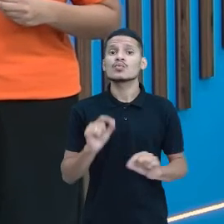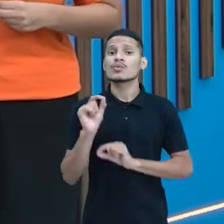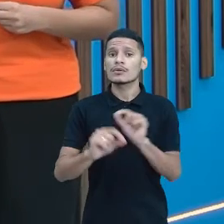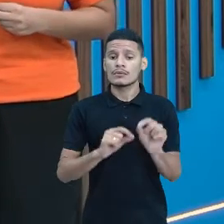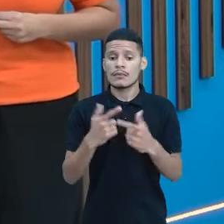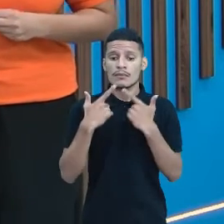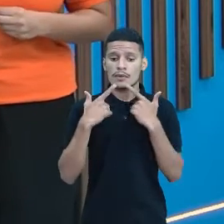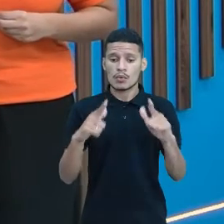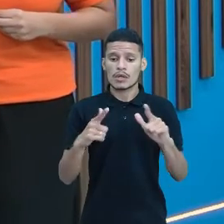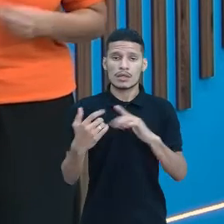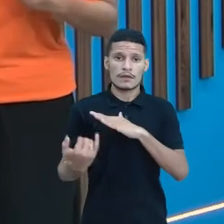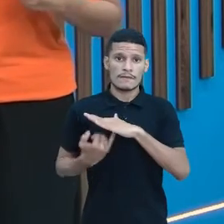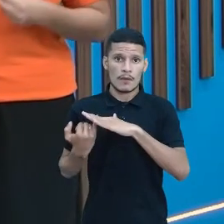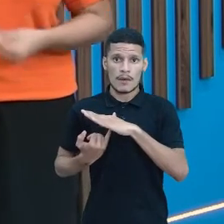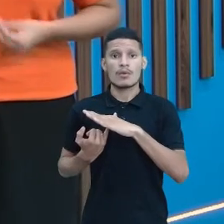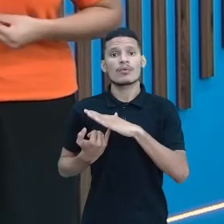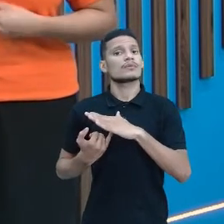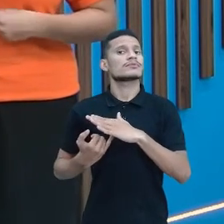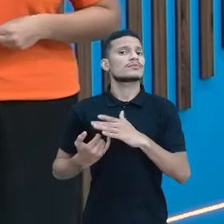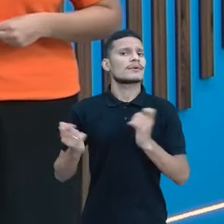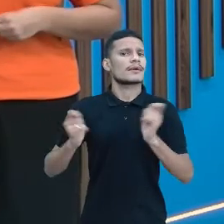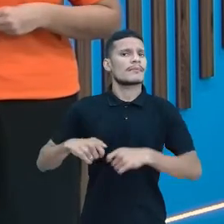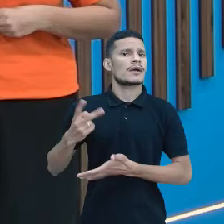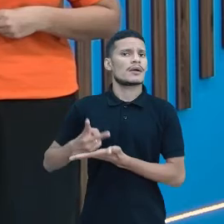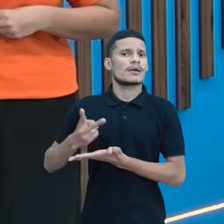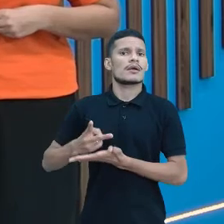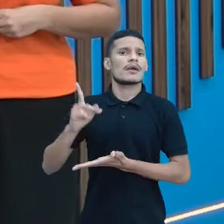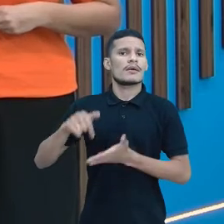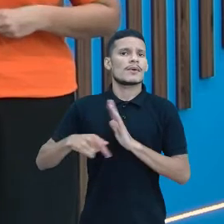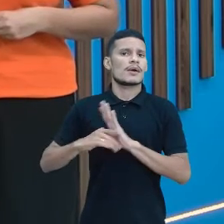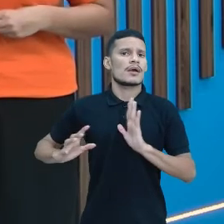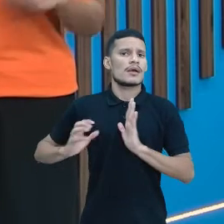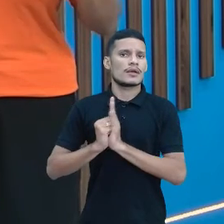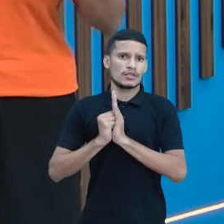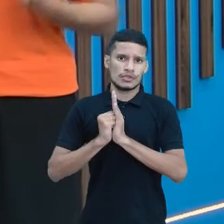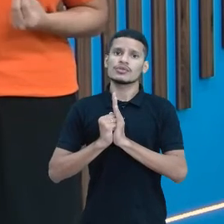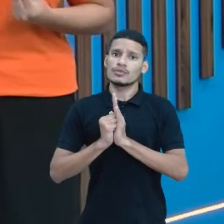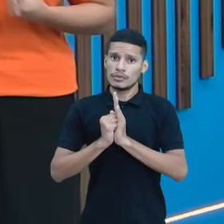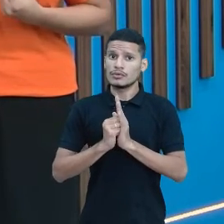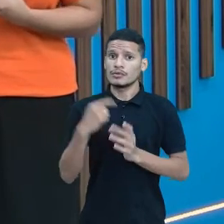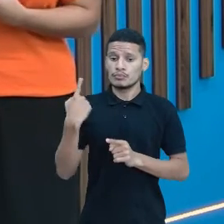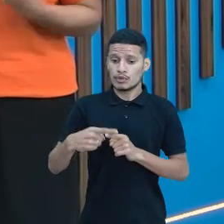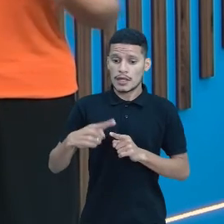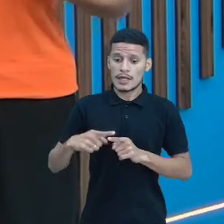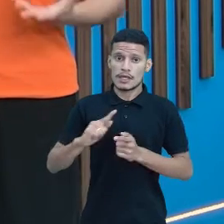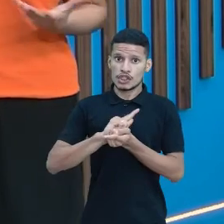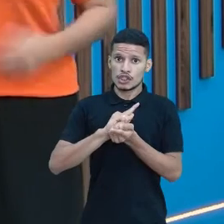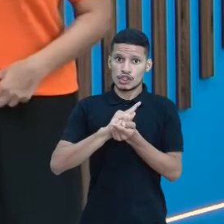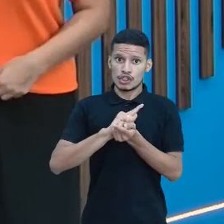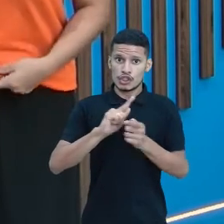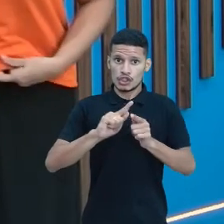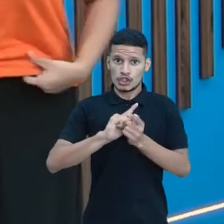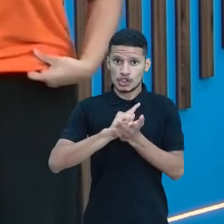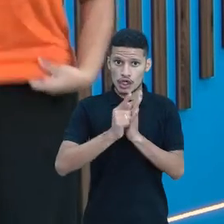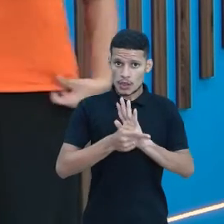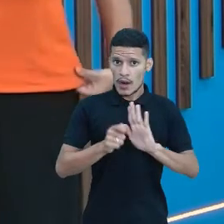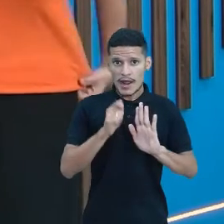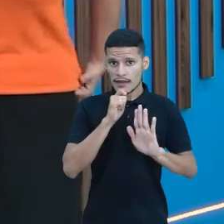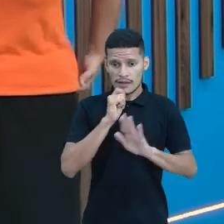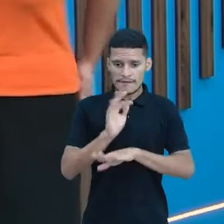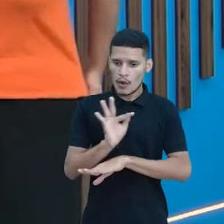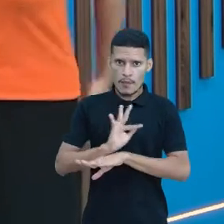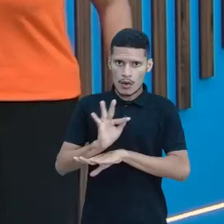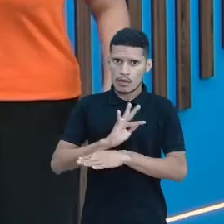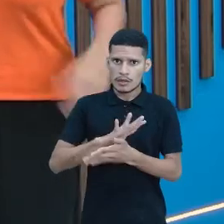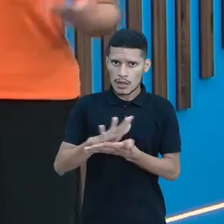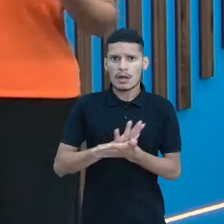a linguagem informal, ela predomina enquanto registro. Por quê? Porque é um gênero que não é formal. Claro que você pode entrar